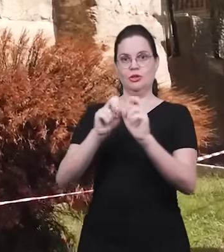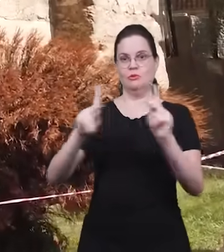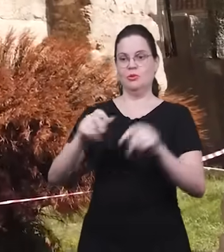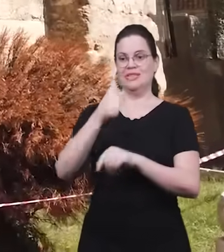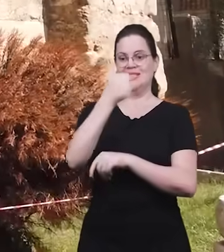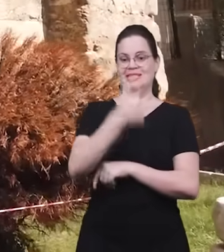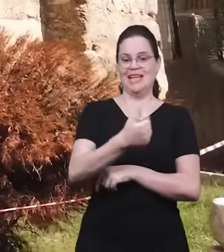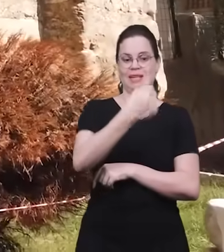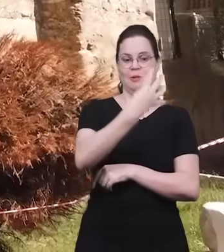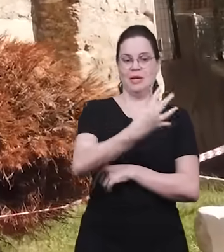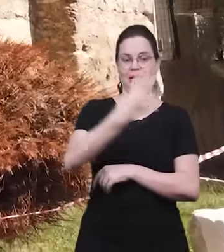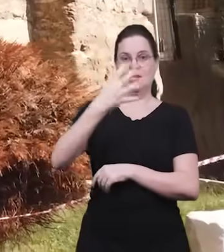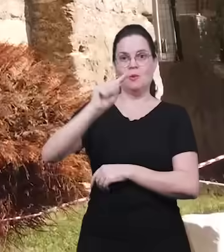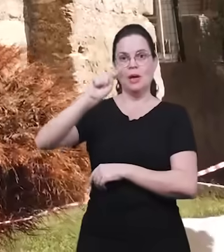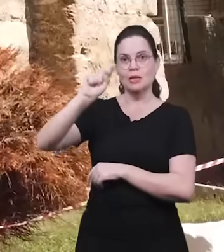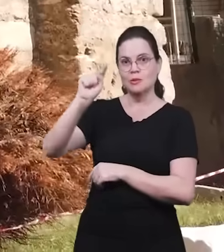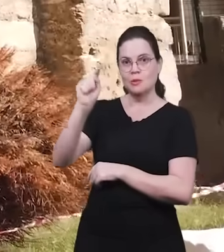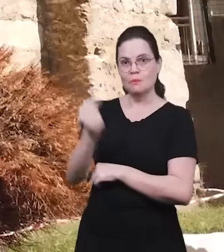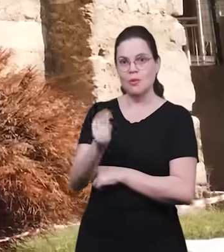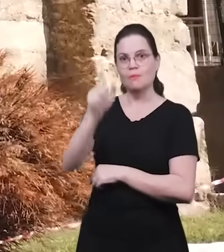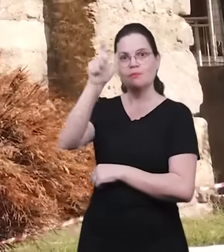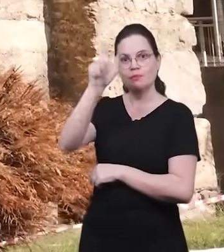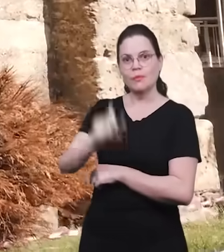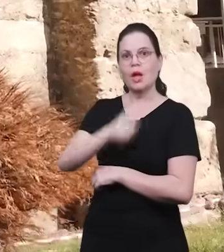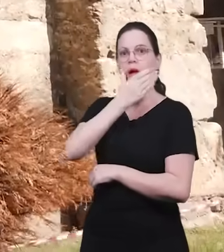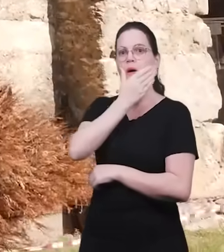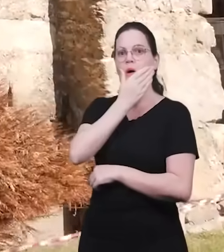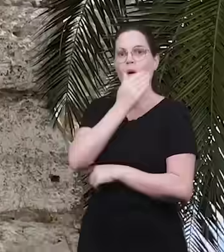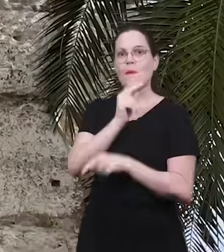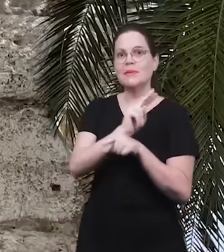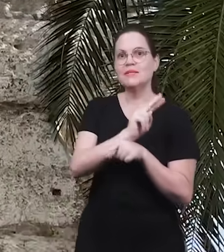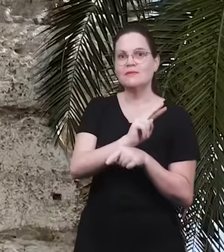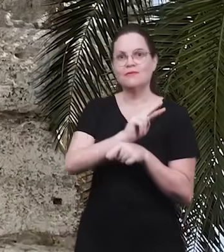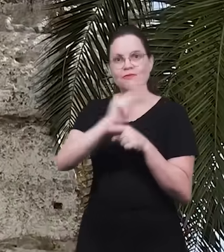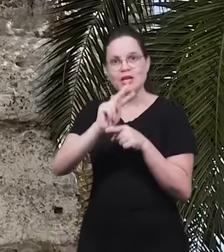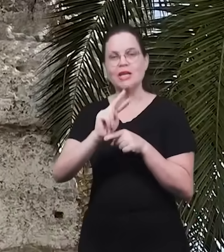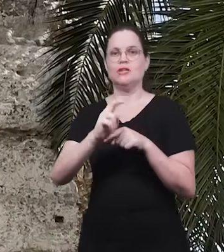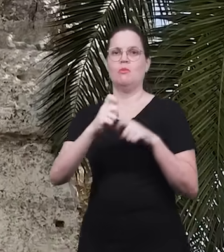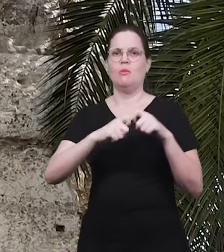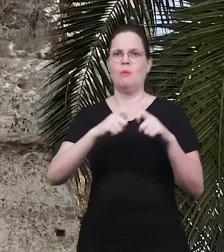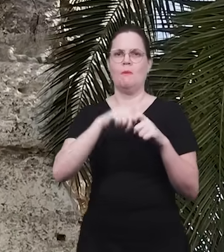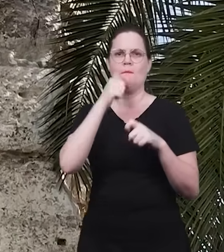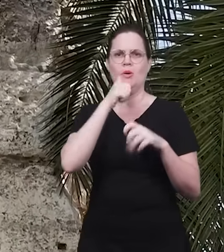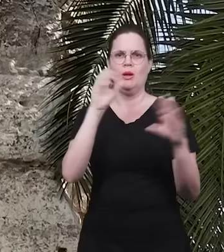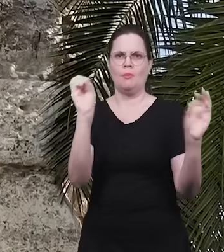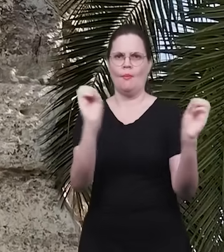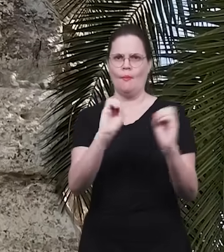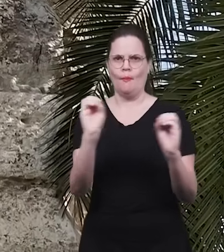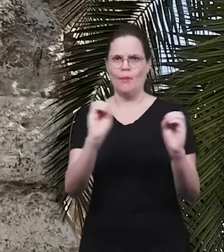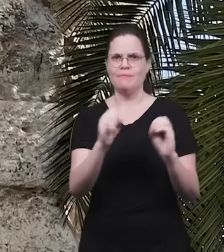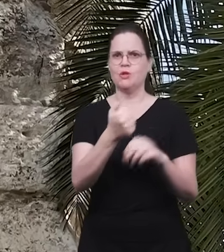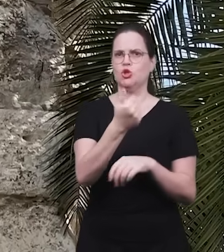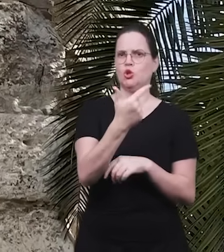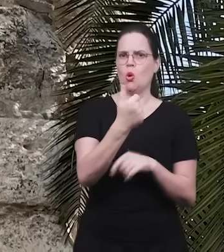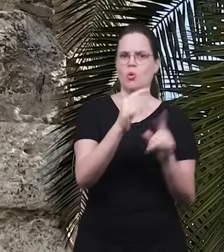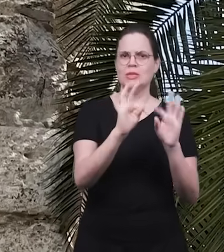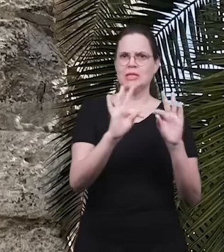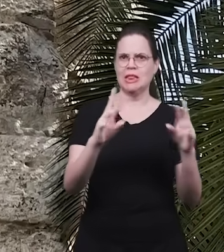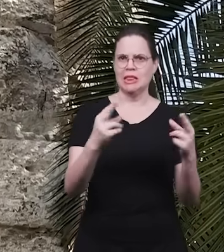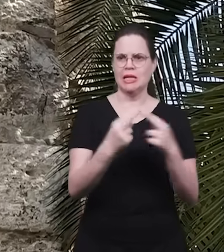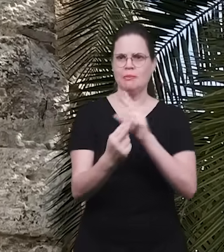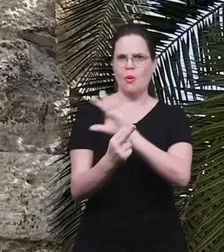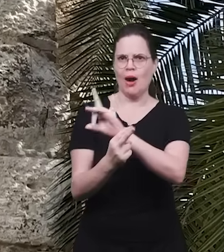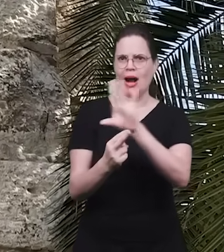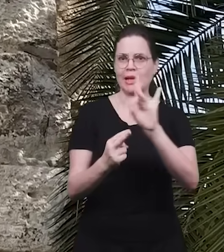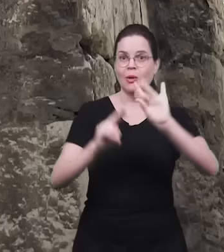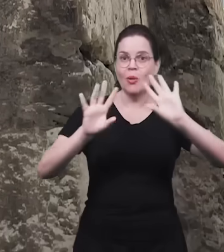cada tribo, homens que não se contaminaram com mulheres, que diz respeito a Israel. Então, de Israel,